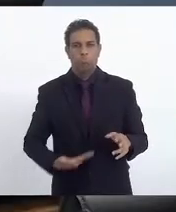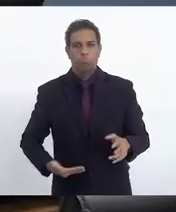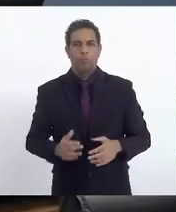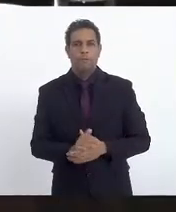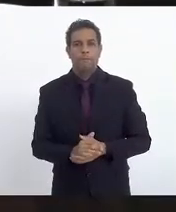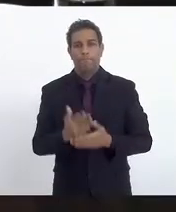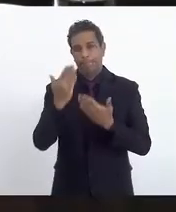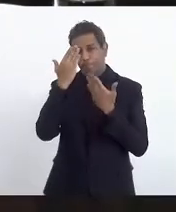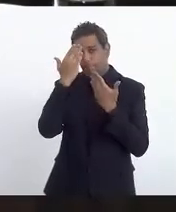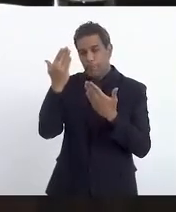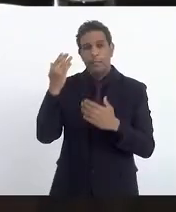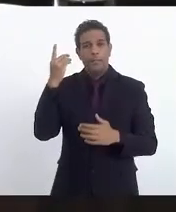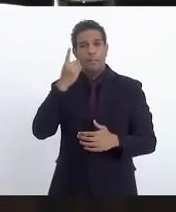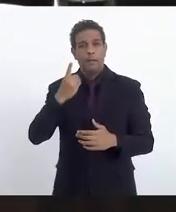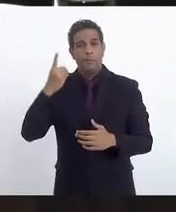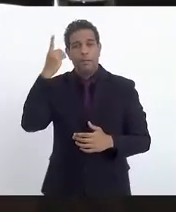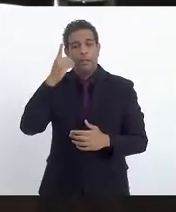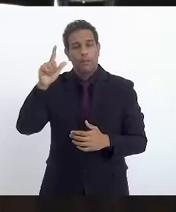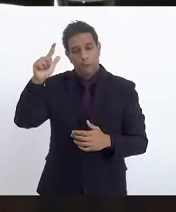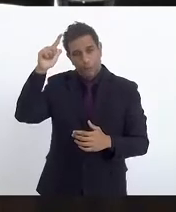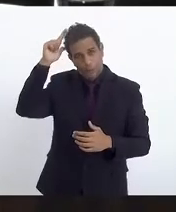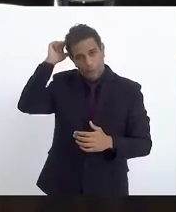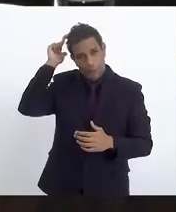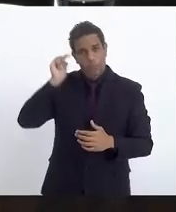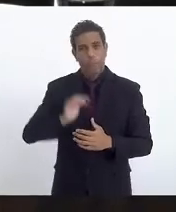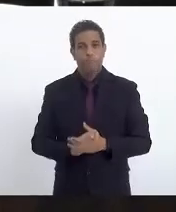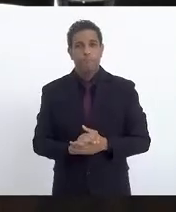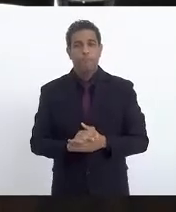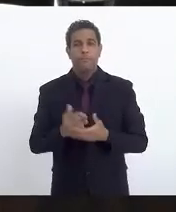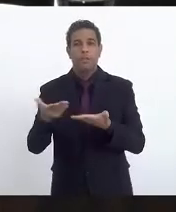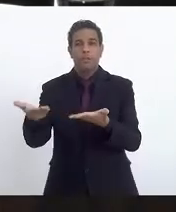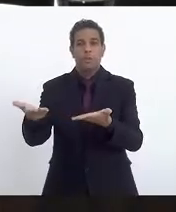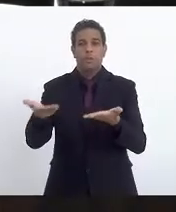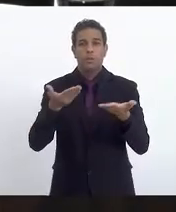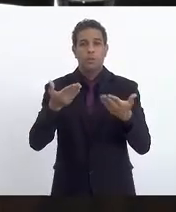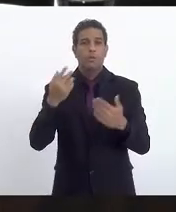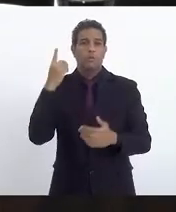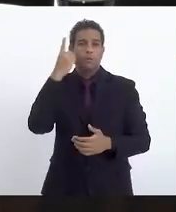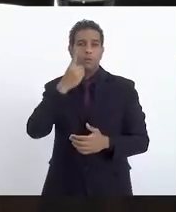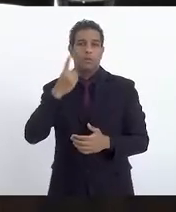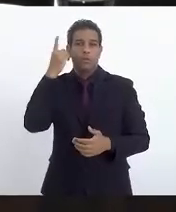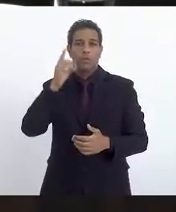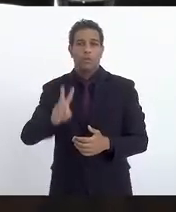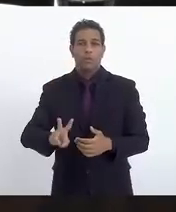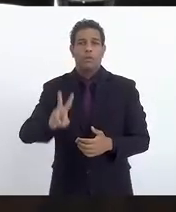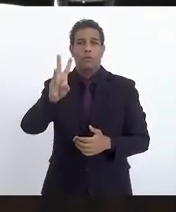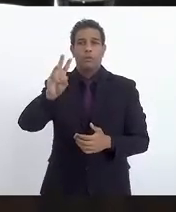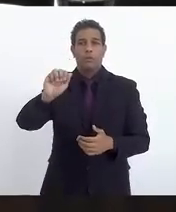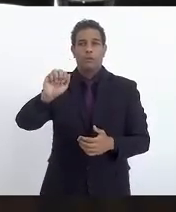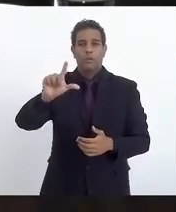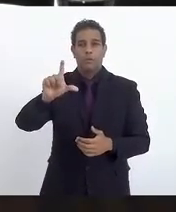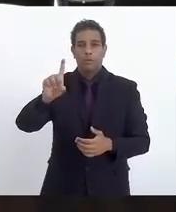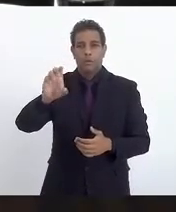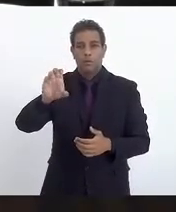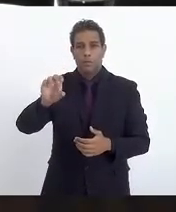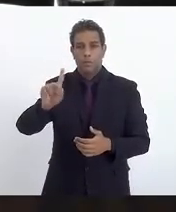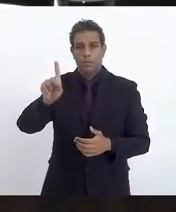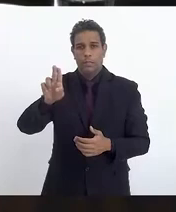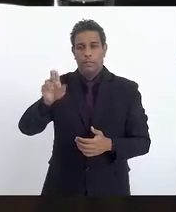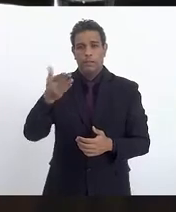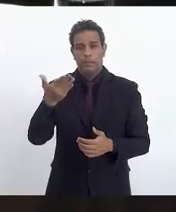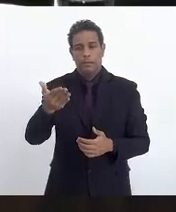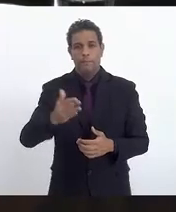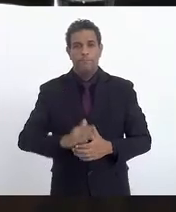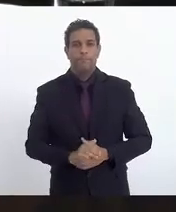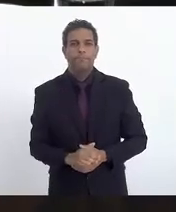é obrigado a Deputado Luiz Paulo próximo orador Deputado waldeck Carneiro vossa excelência dispõe de dez minutos no tempo